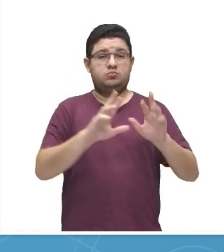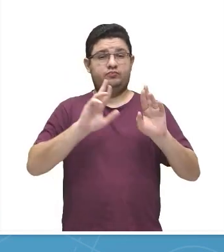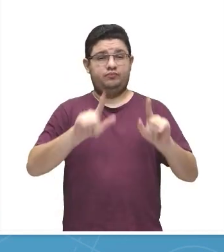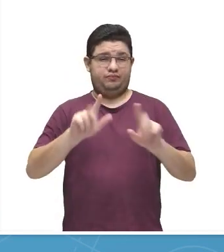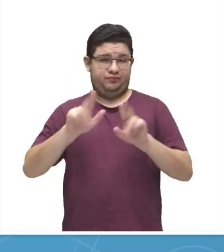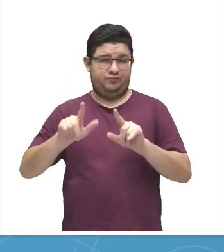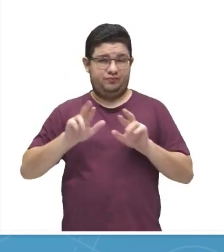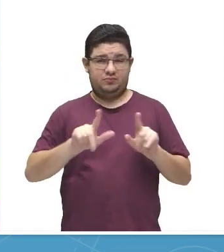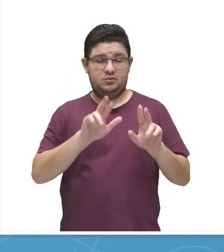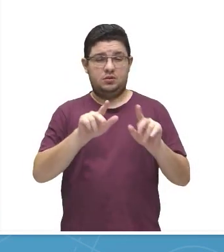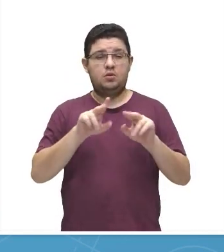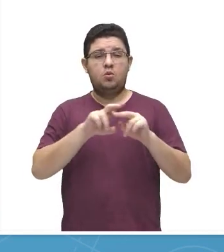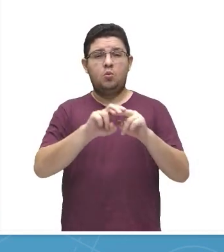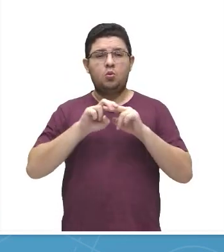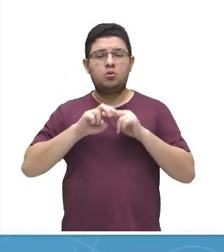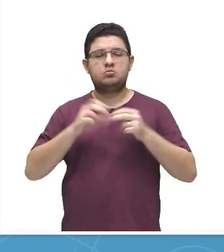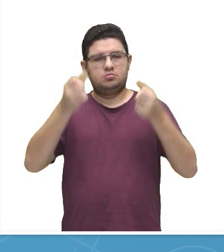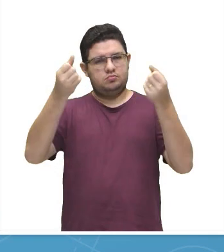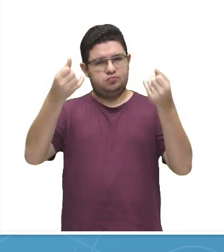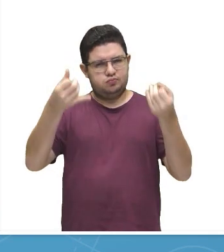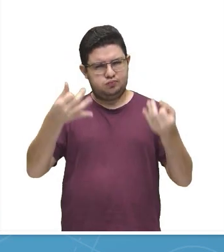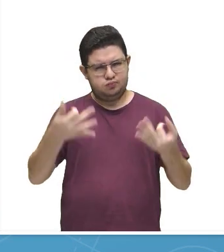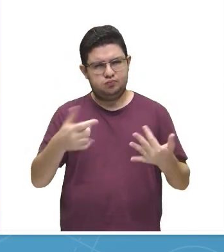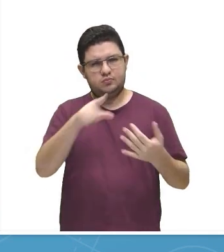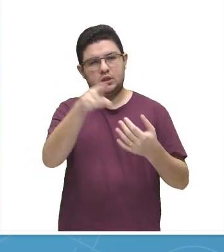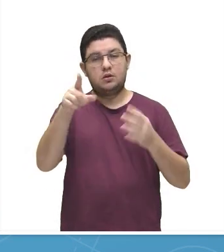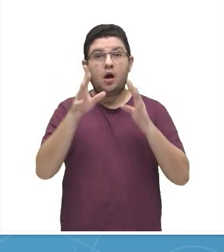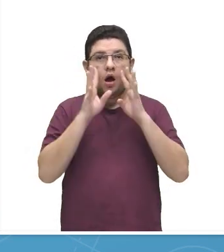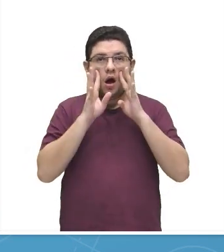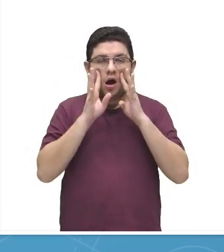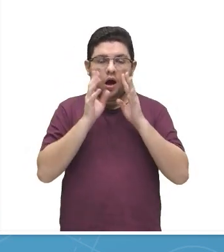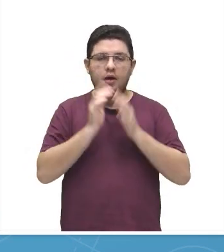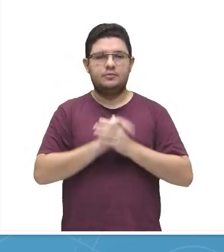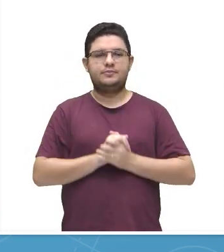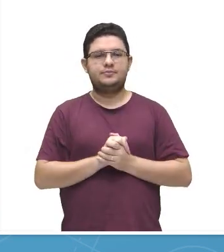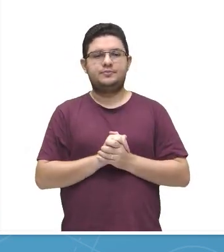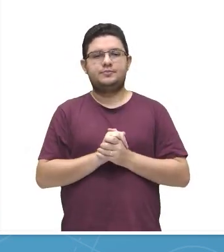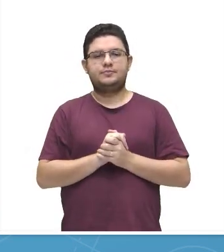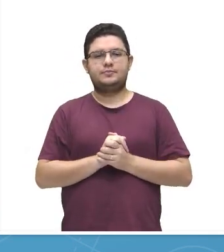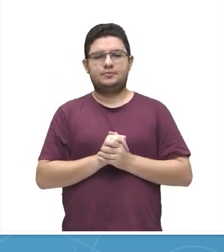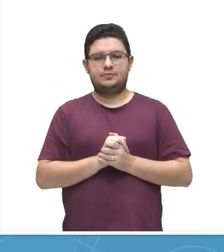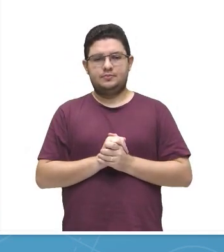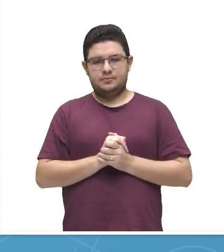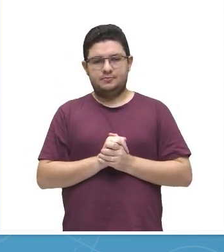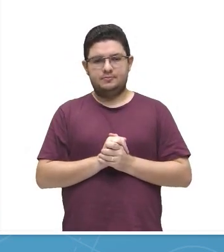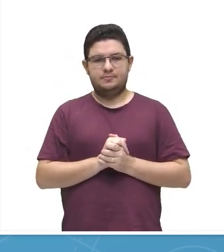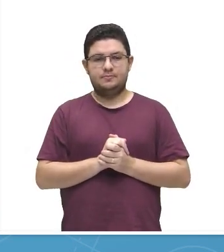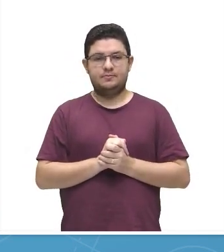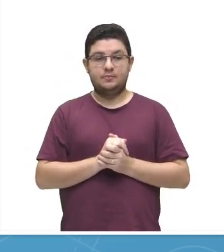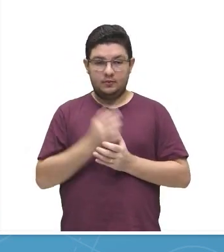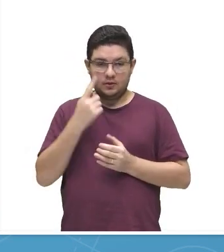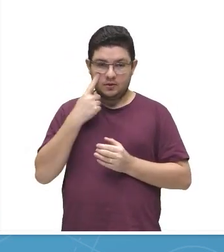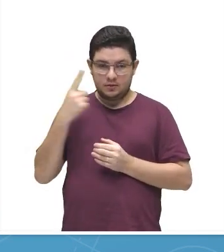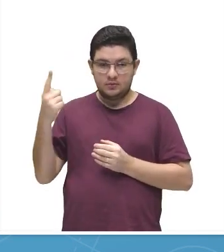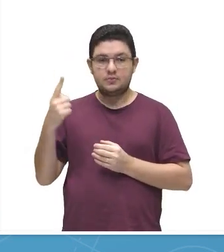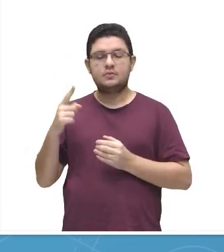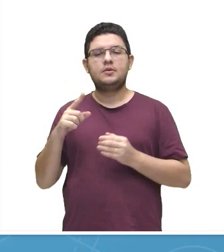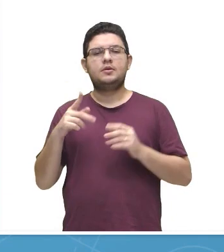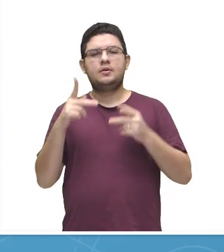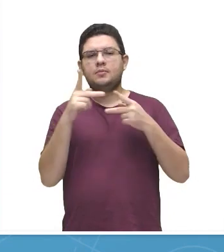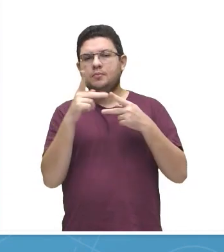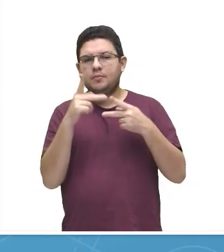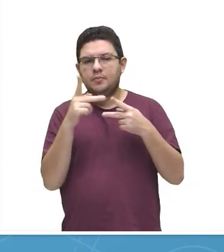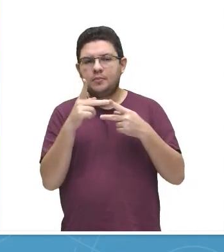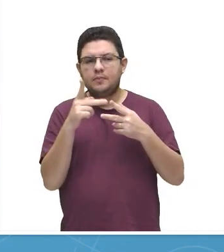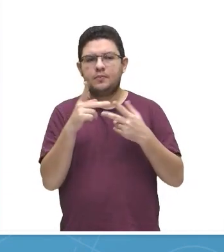que elas merecem bastante atenção. Vamos lá, então, para a nossa aula? Olha só, gente. Essas preposições, então,